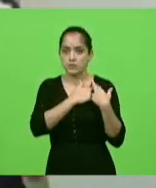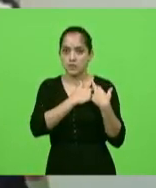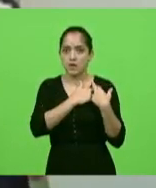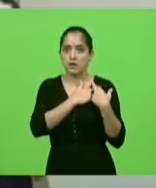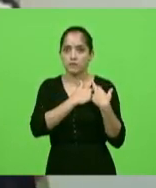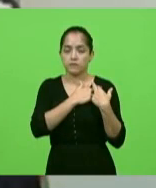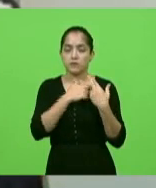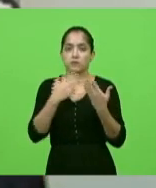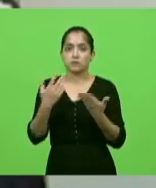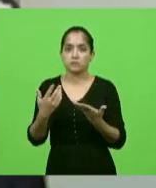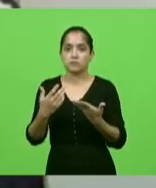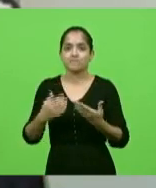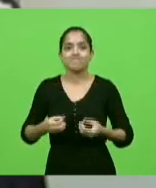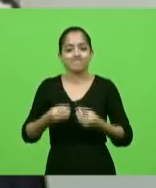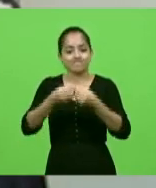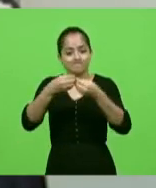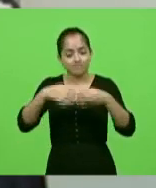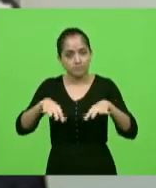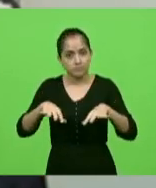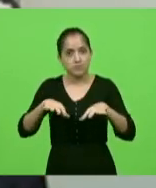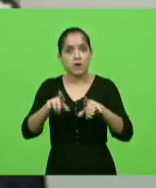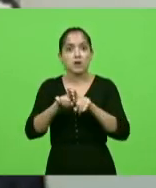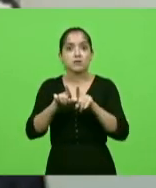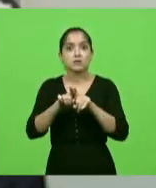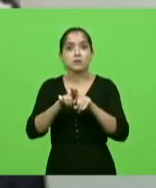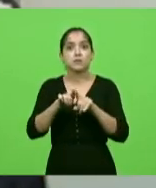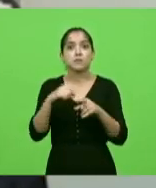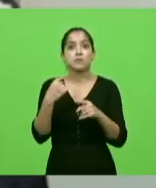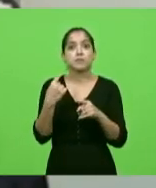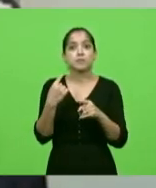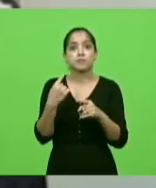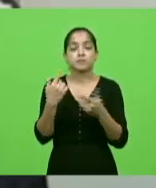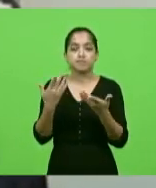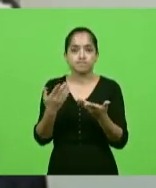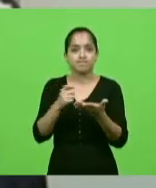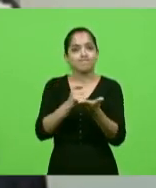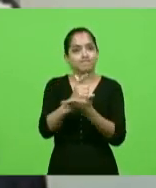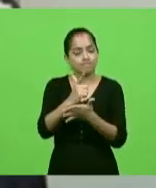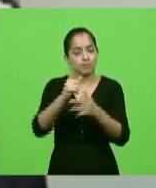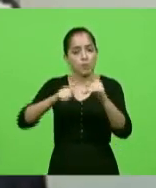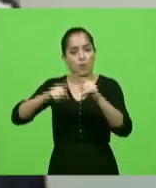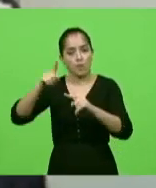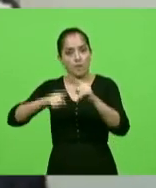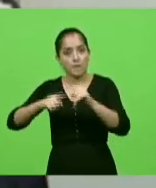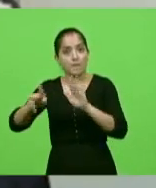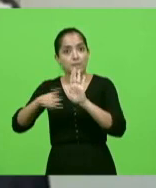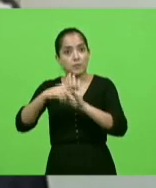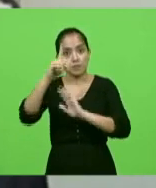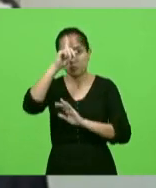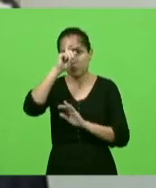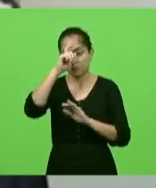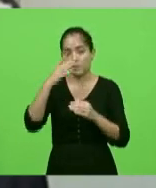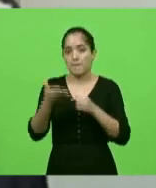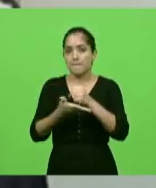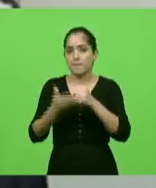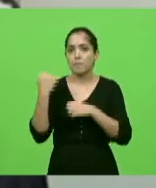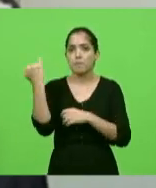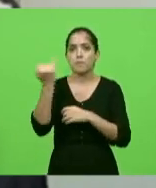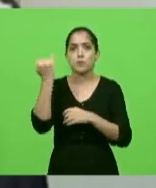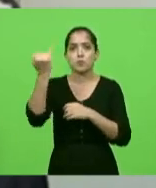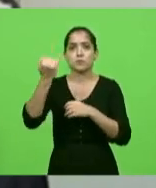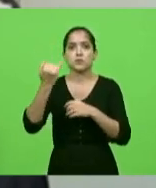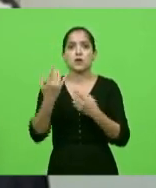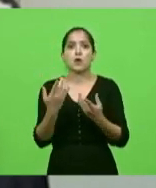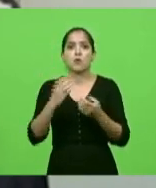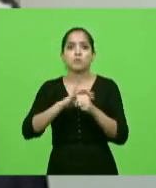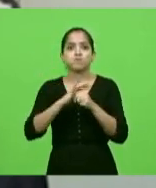imenso dano causado ao erário Especialmente porque se tratava da compra de Equipamento Hospitalar fundamental